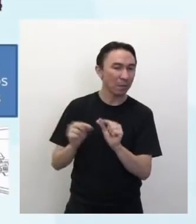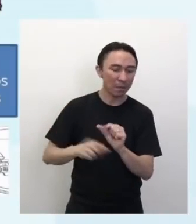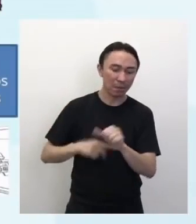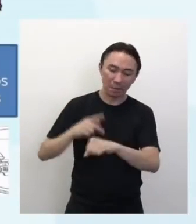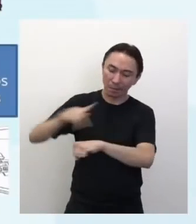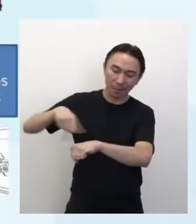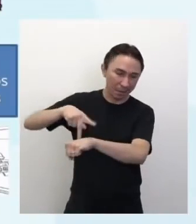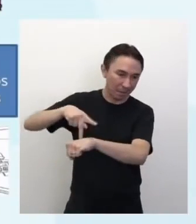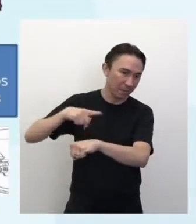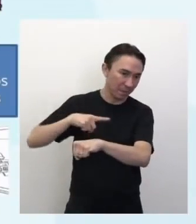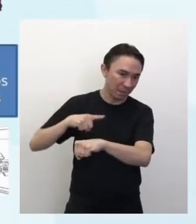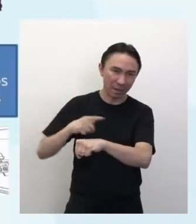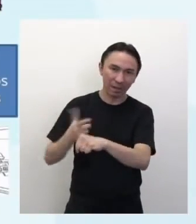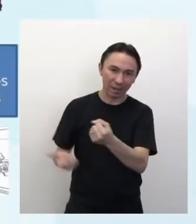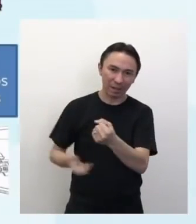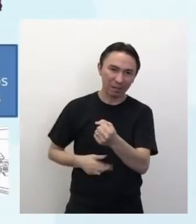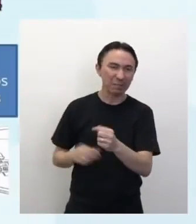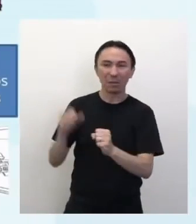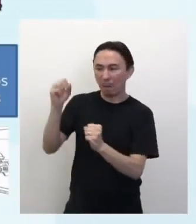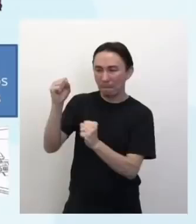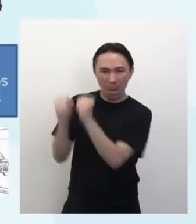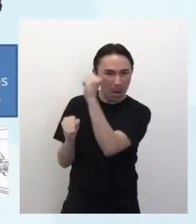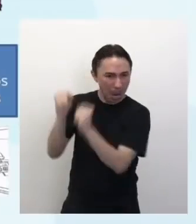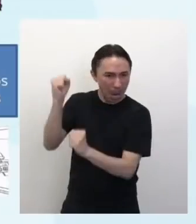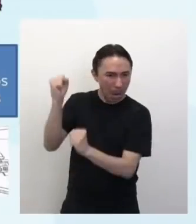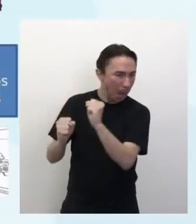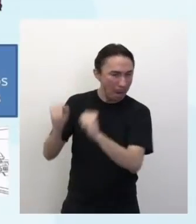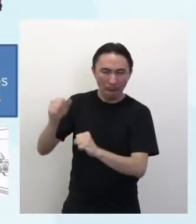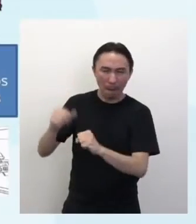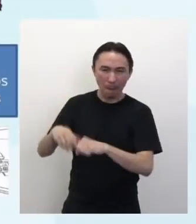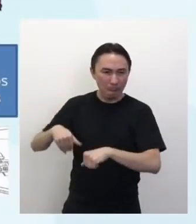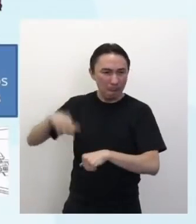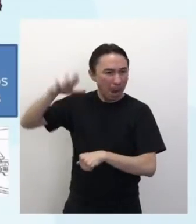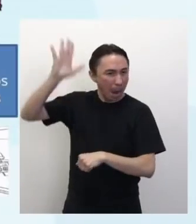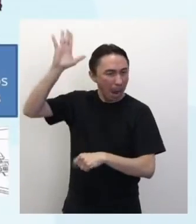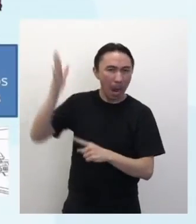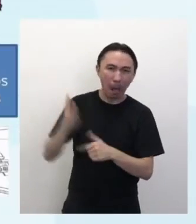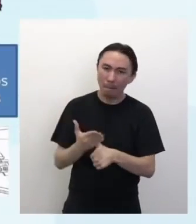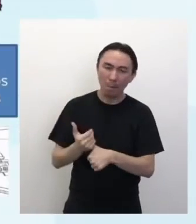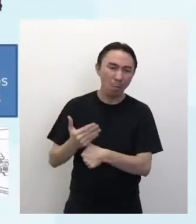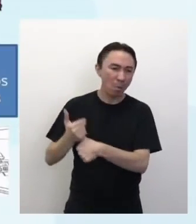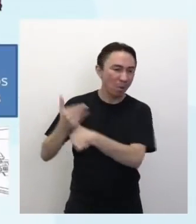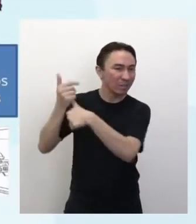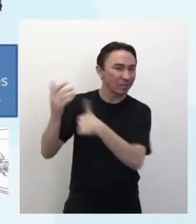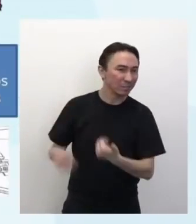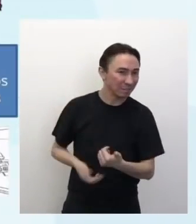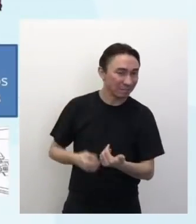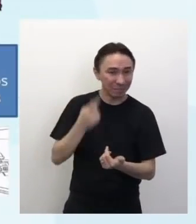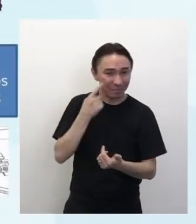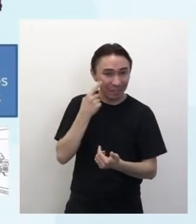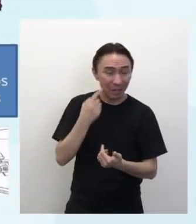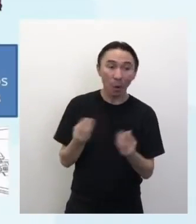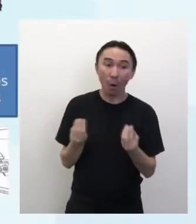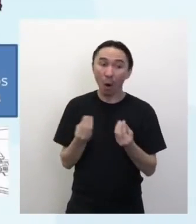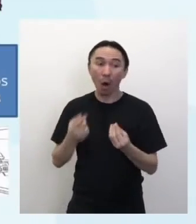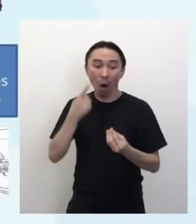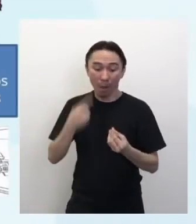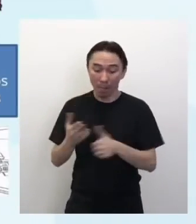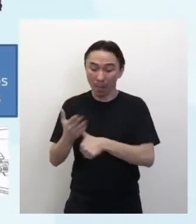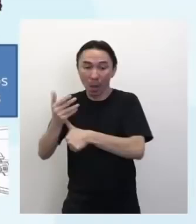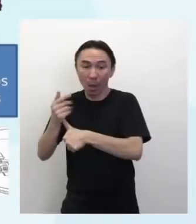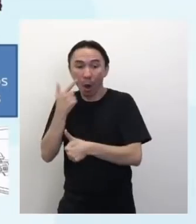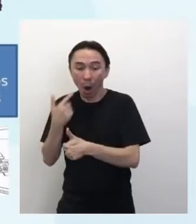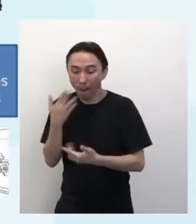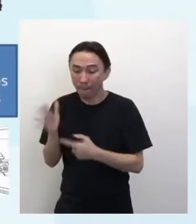produtos industrializados com maior tecnologia, né, fornecendo tecnologia sem, logicamente, mostrar como é que se fazia essa